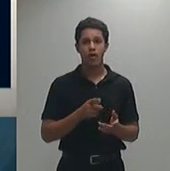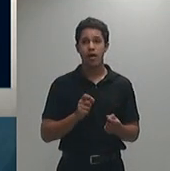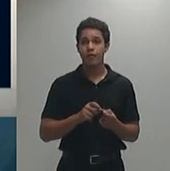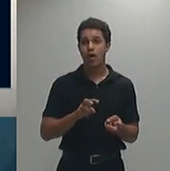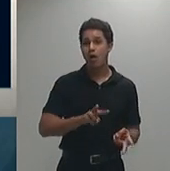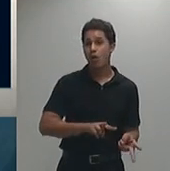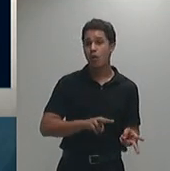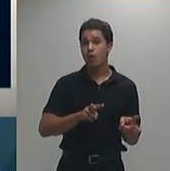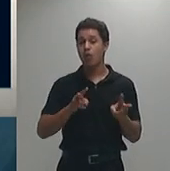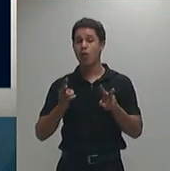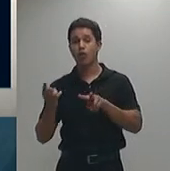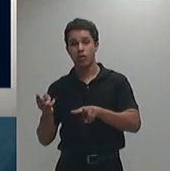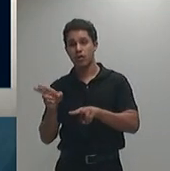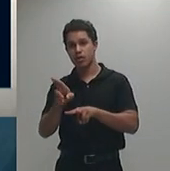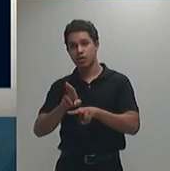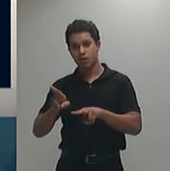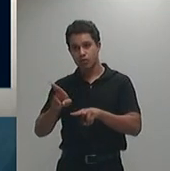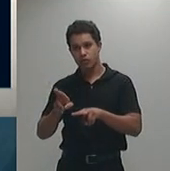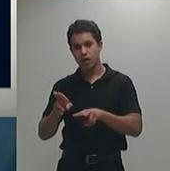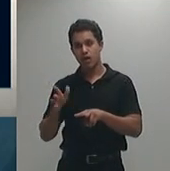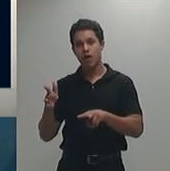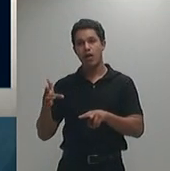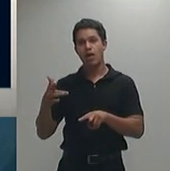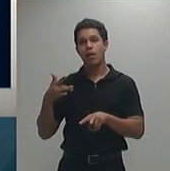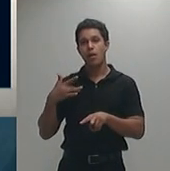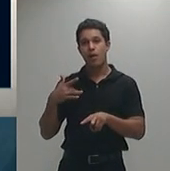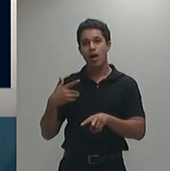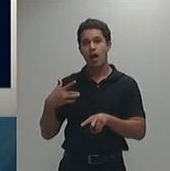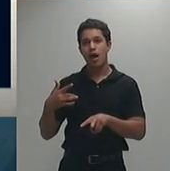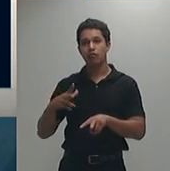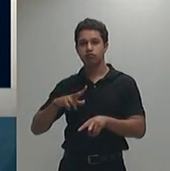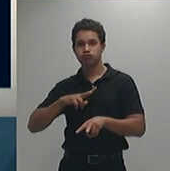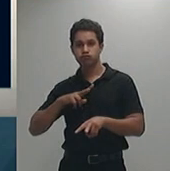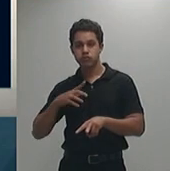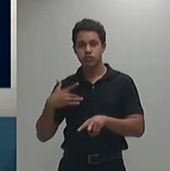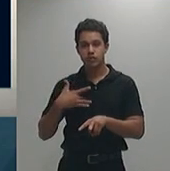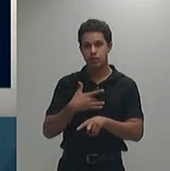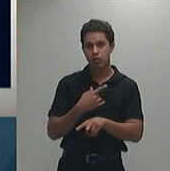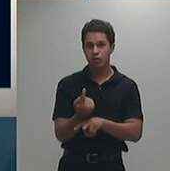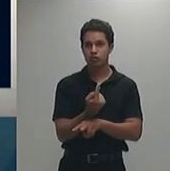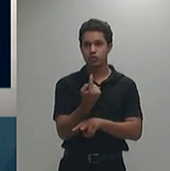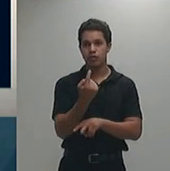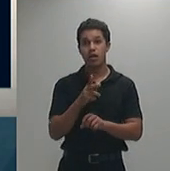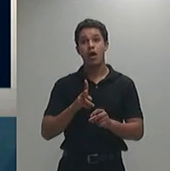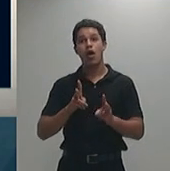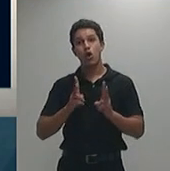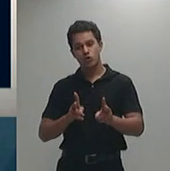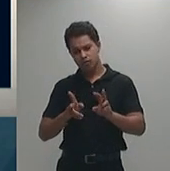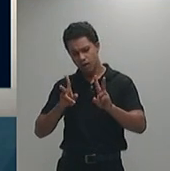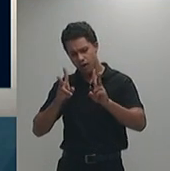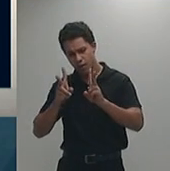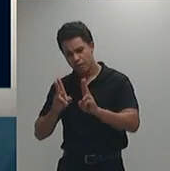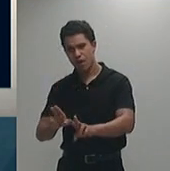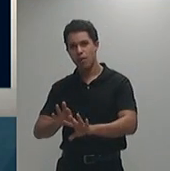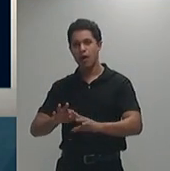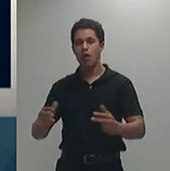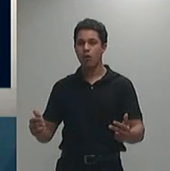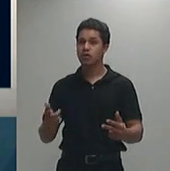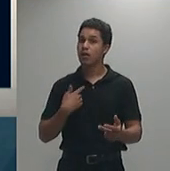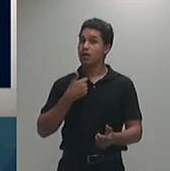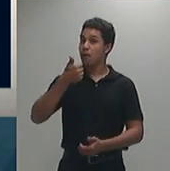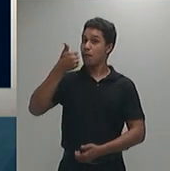da usuária para plano de saúde individual no antigo amei a costura prevista no parque estilo